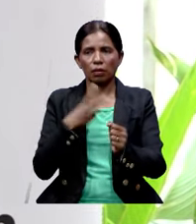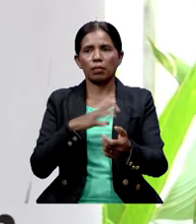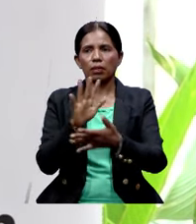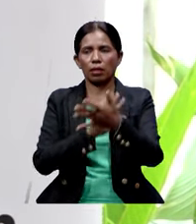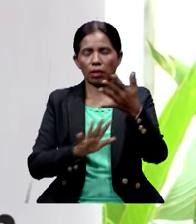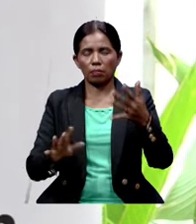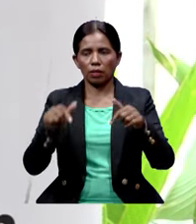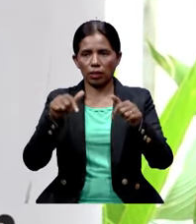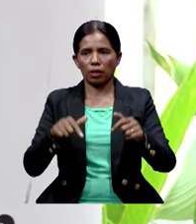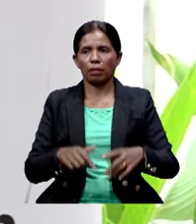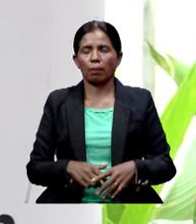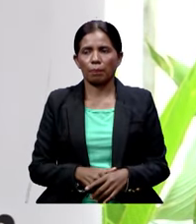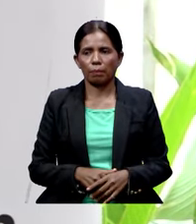ne.